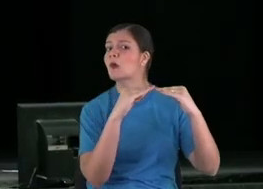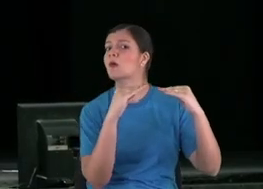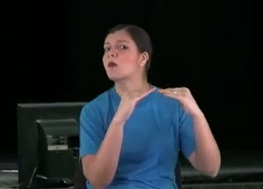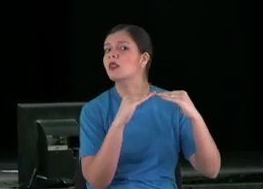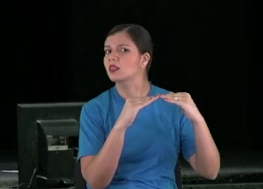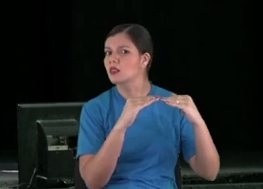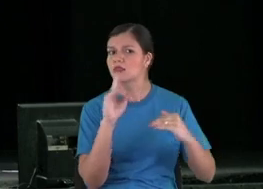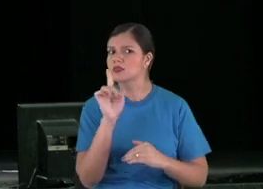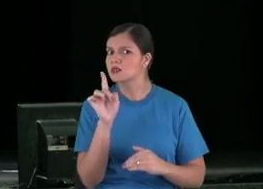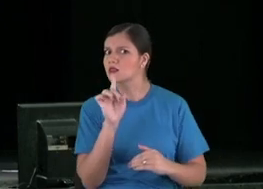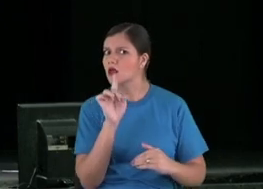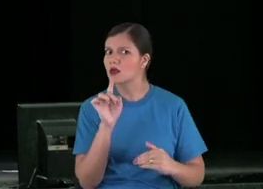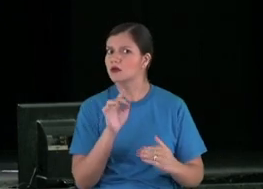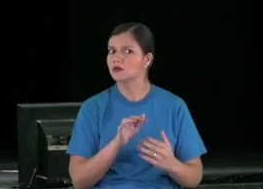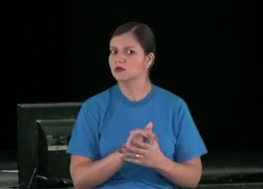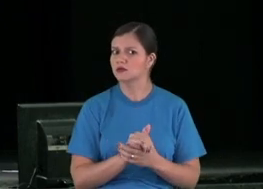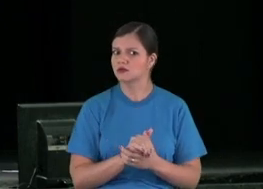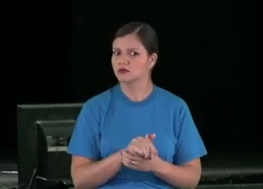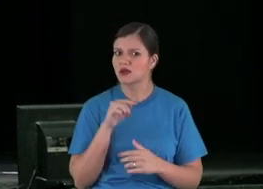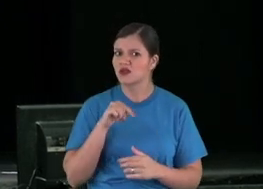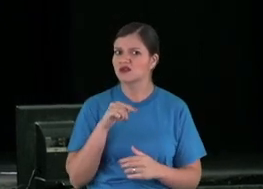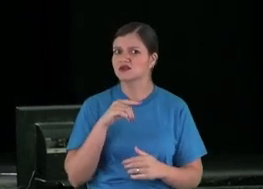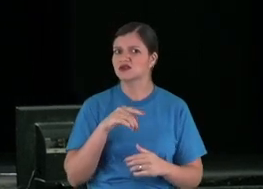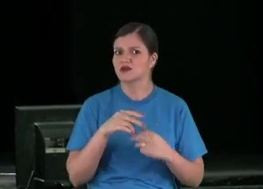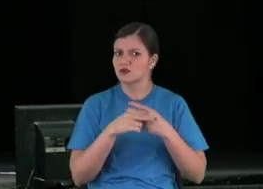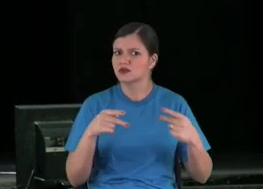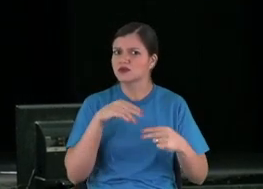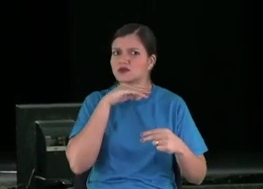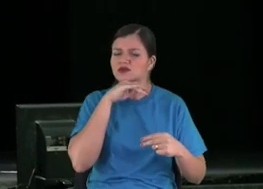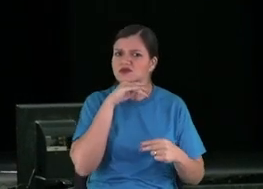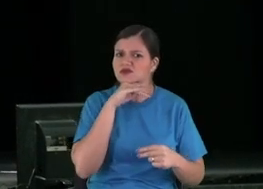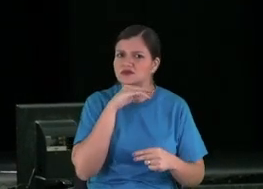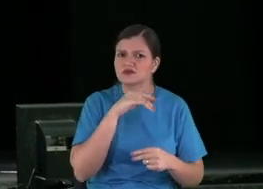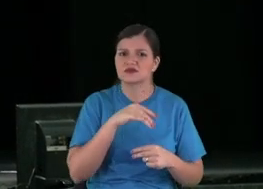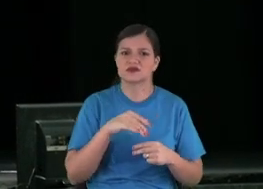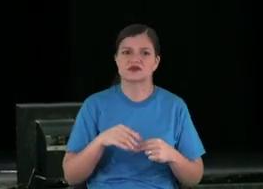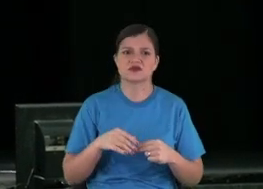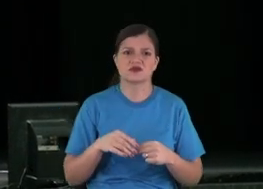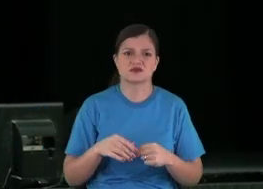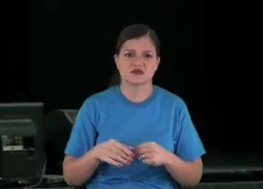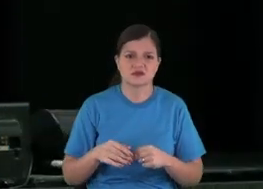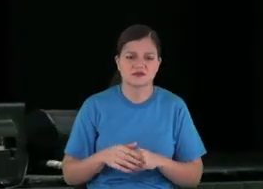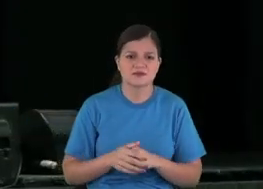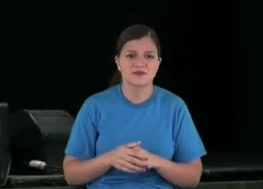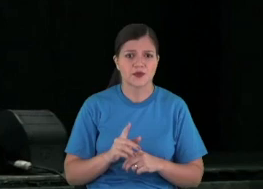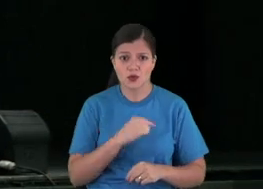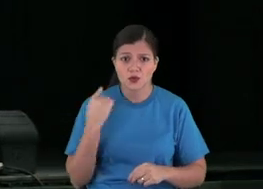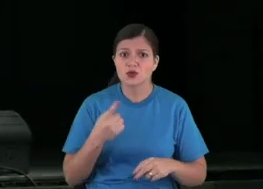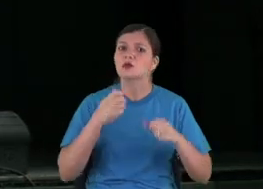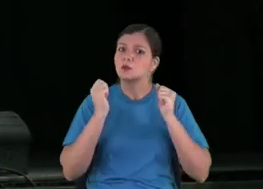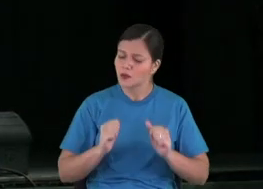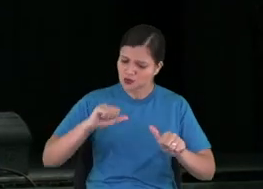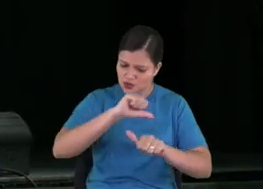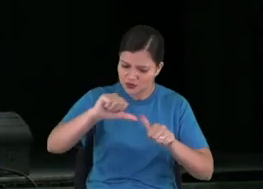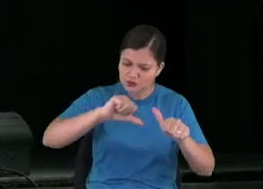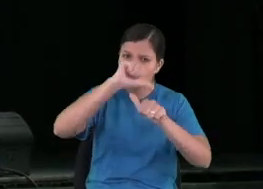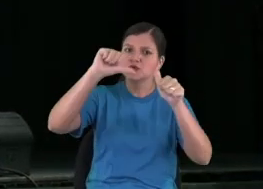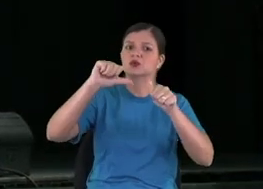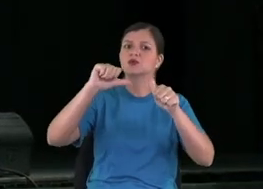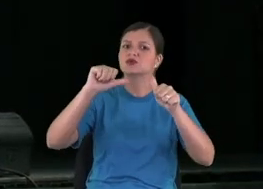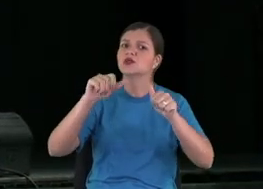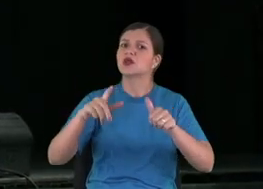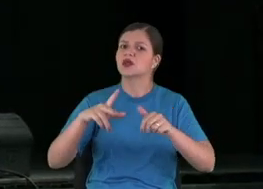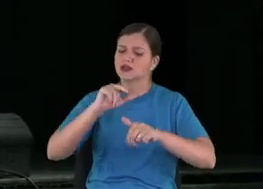nos curvar a essa tragédia. Nós podemos levantar, quebrar esse ciclo e criarmos